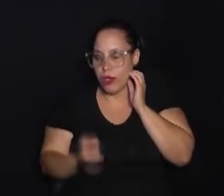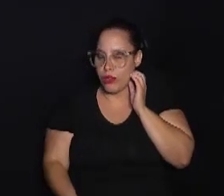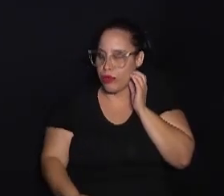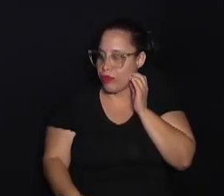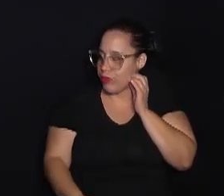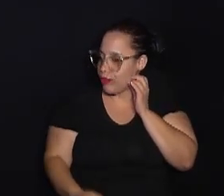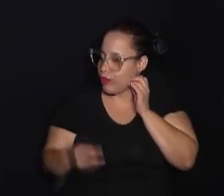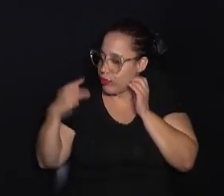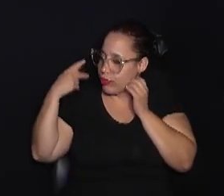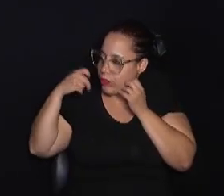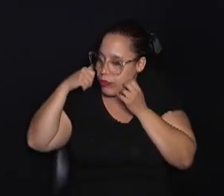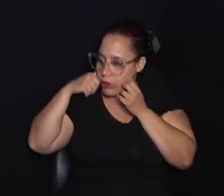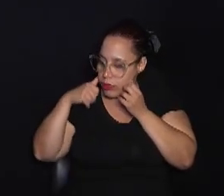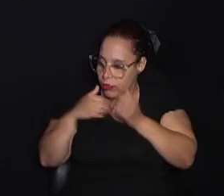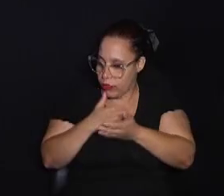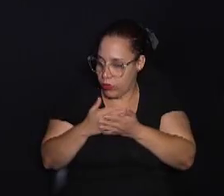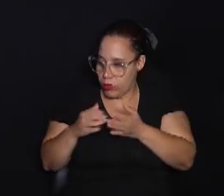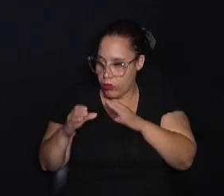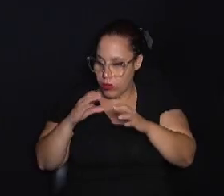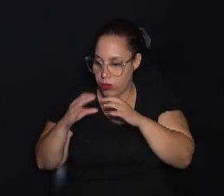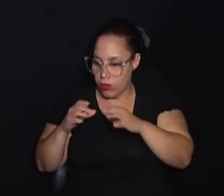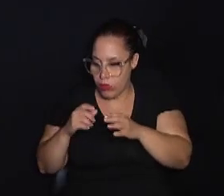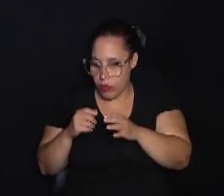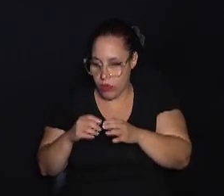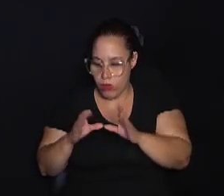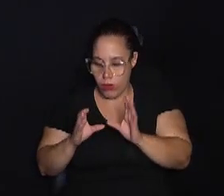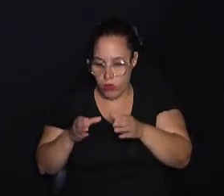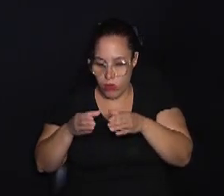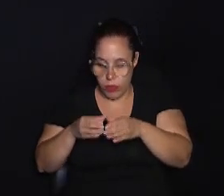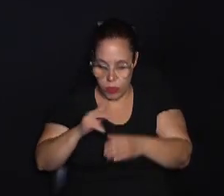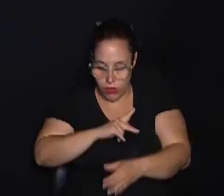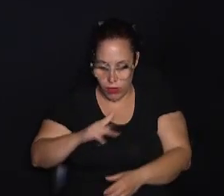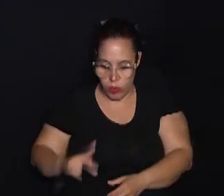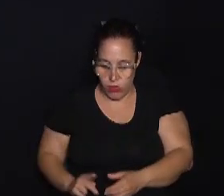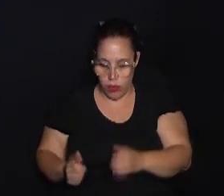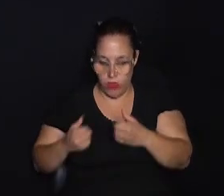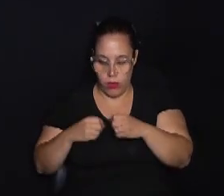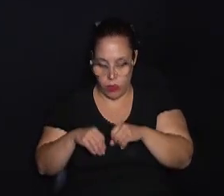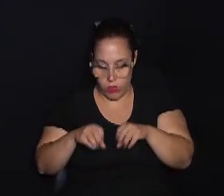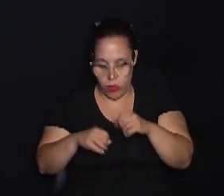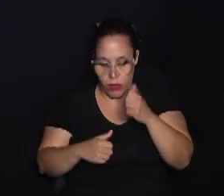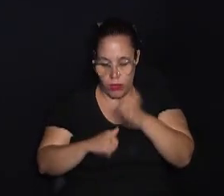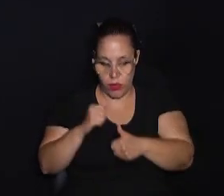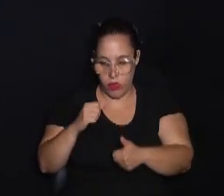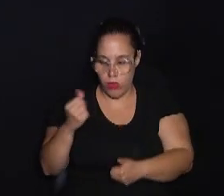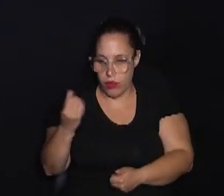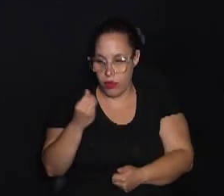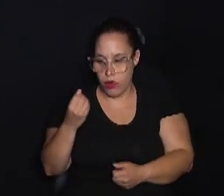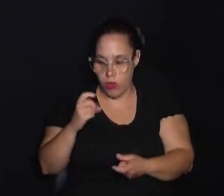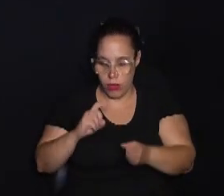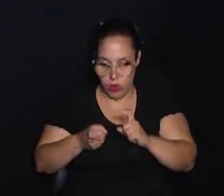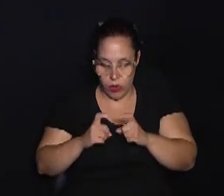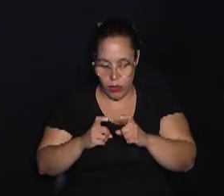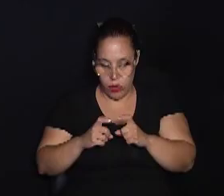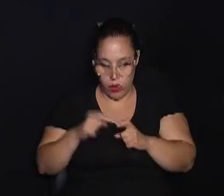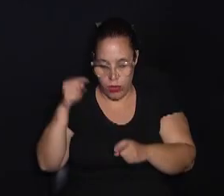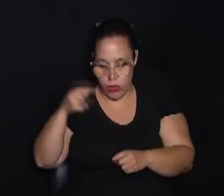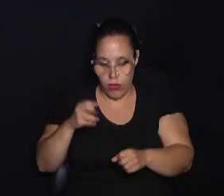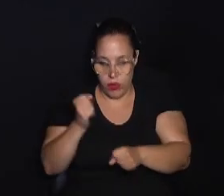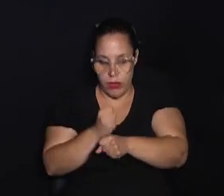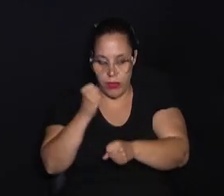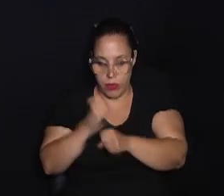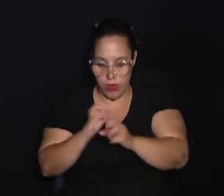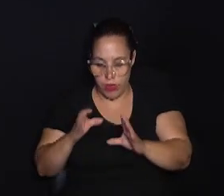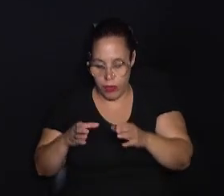E, vereadora, no início, né, eu comentei que a senhora é presidente da Comissão de Educação e Esporte e até então já realizou 6 reuniões neste ano. E é uma comissão